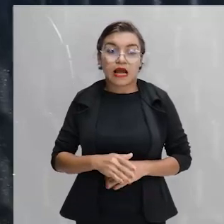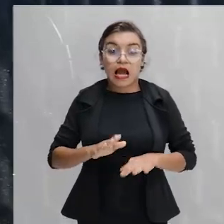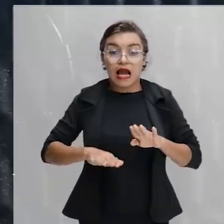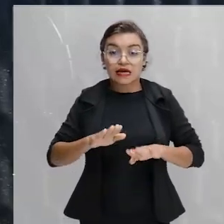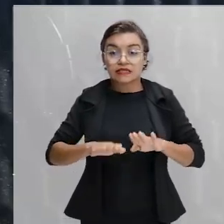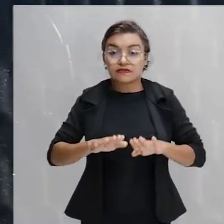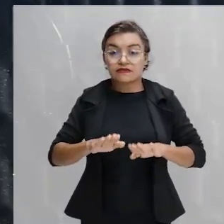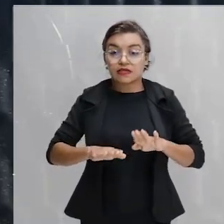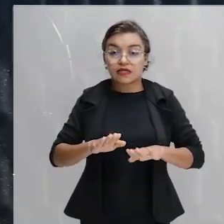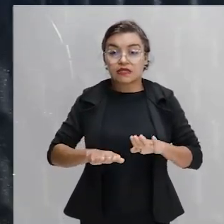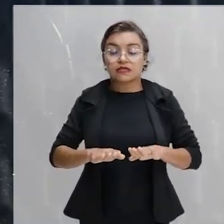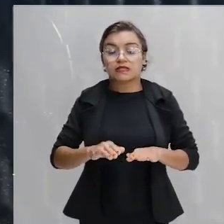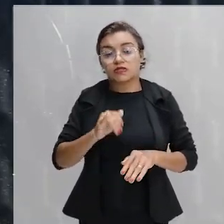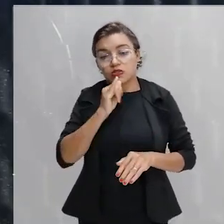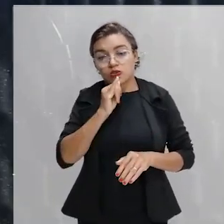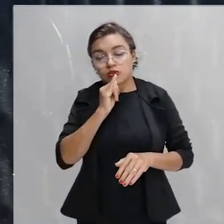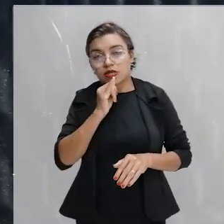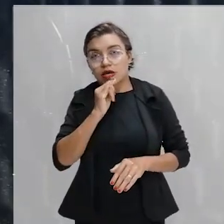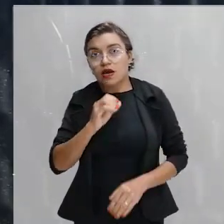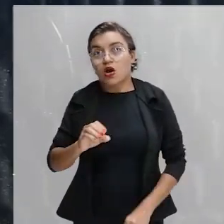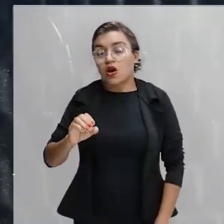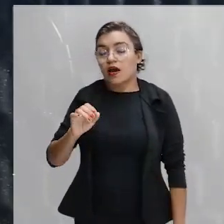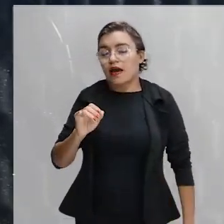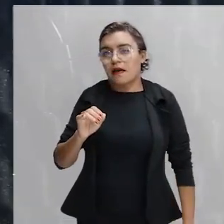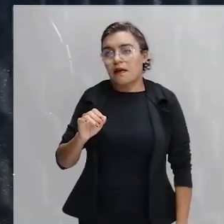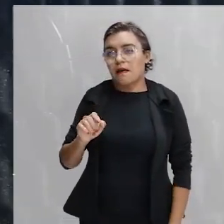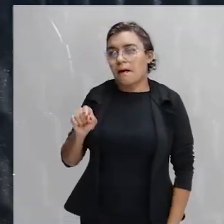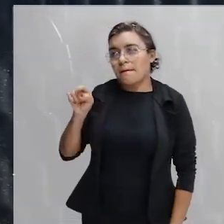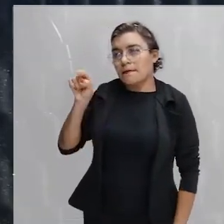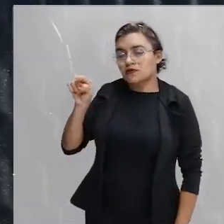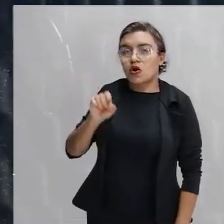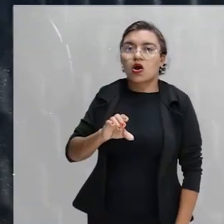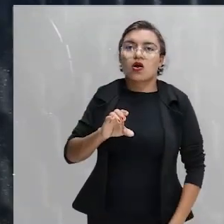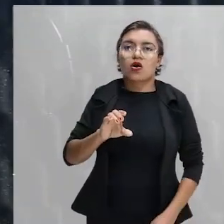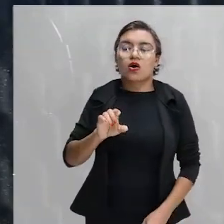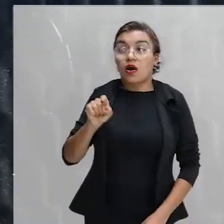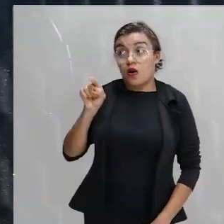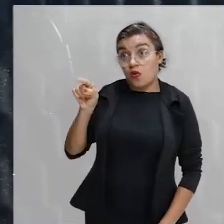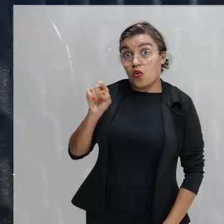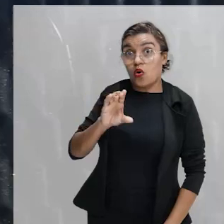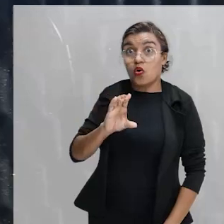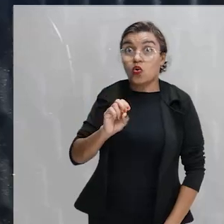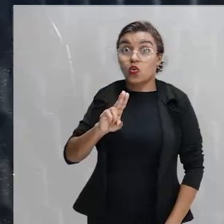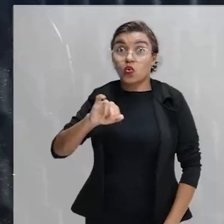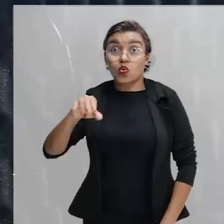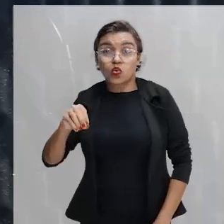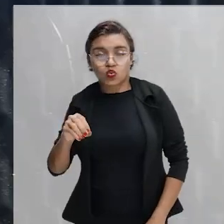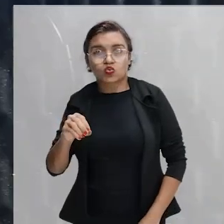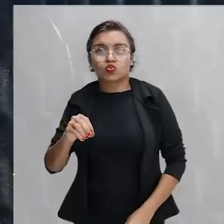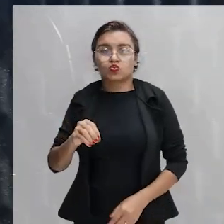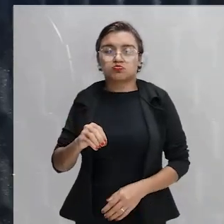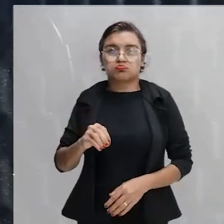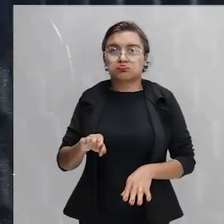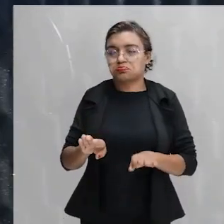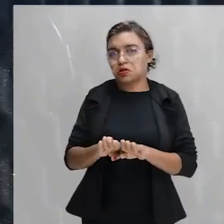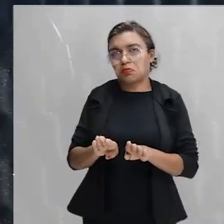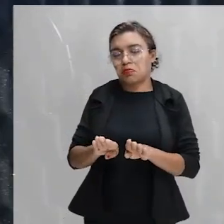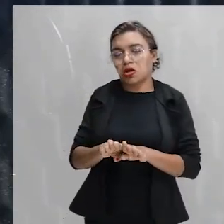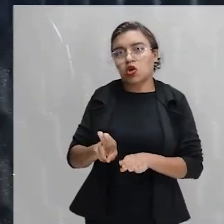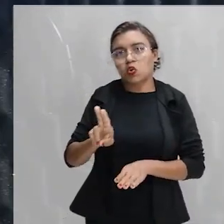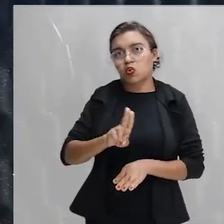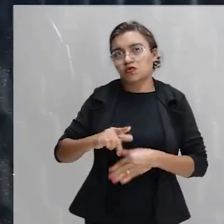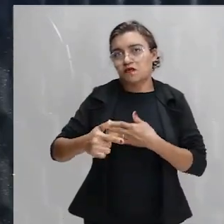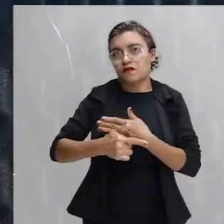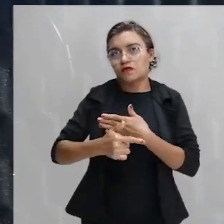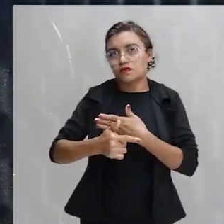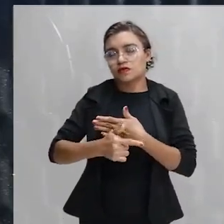né? Aquela expressão, né? E aí eu não posso dizer o cujo, a cuja, tá? Cujo, nesse caso aqui, tem